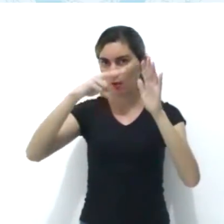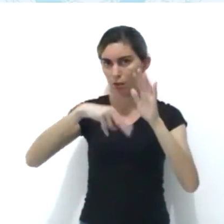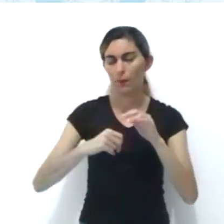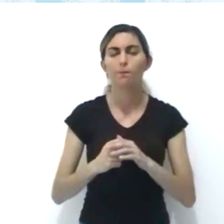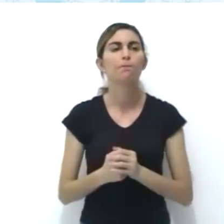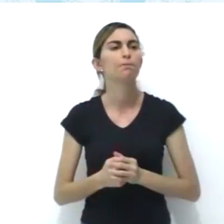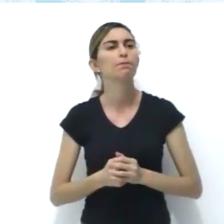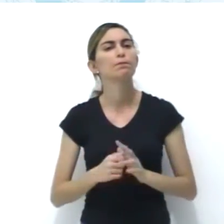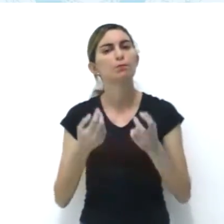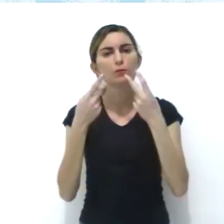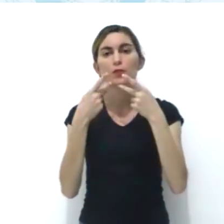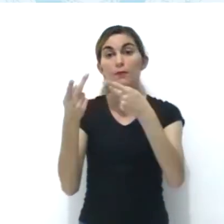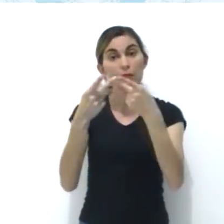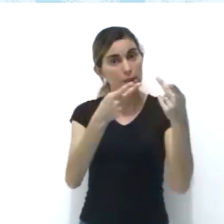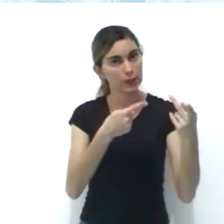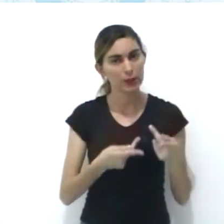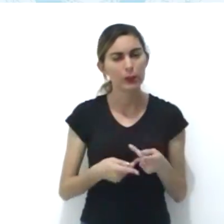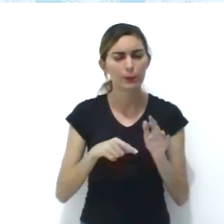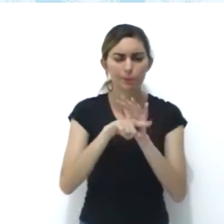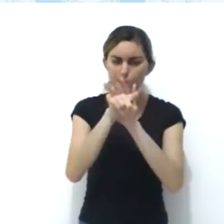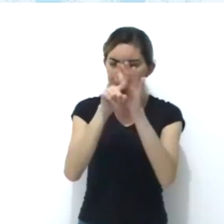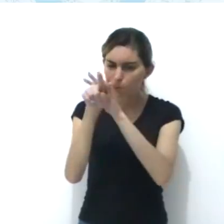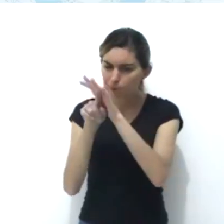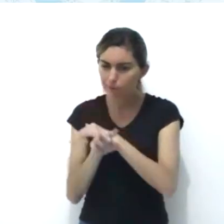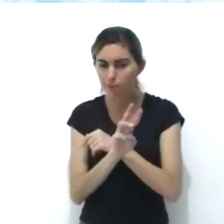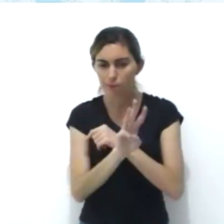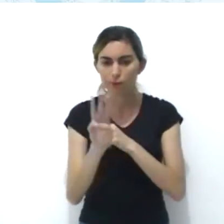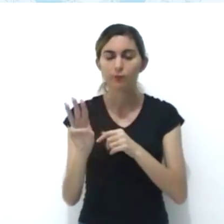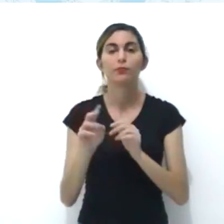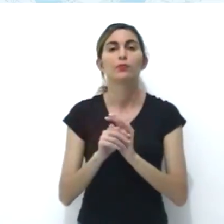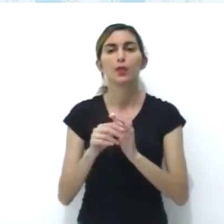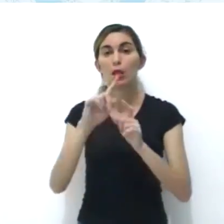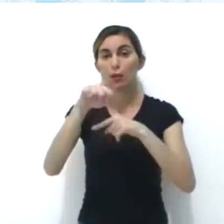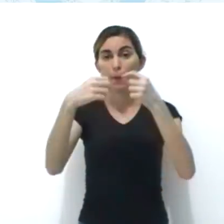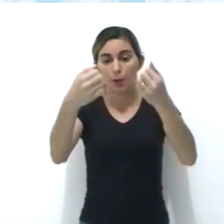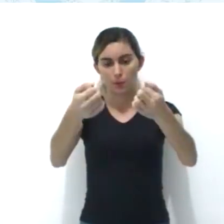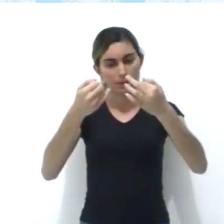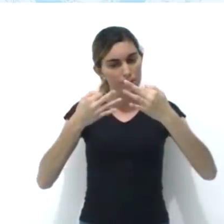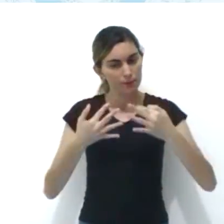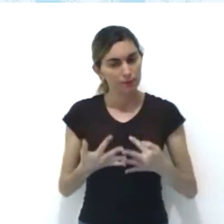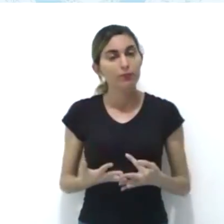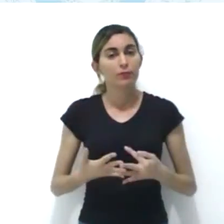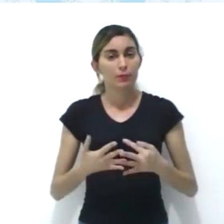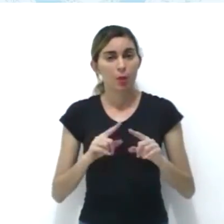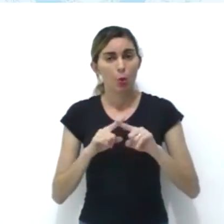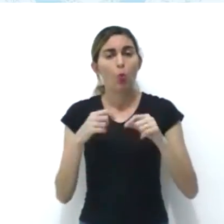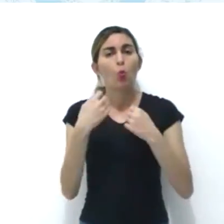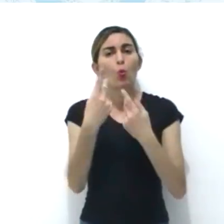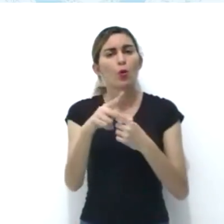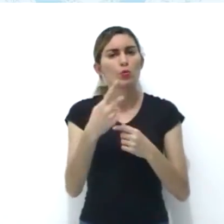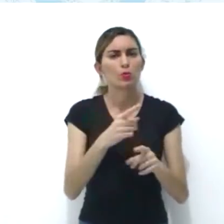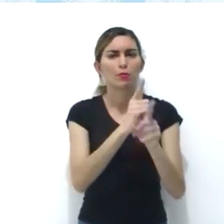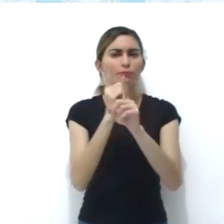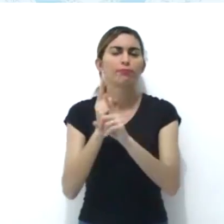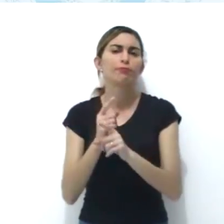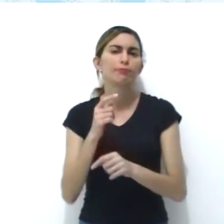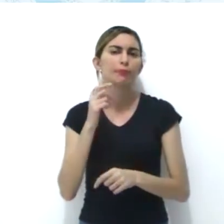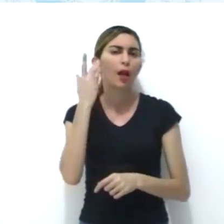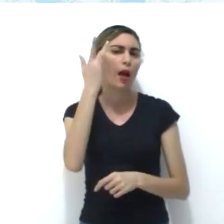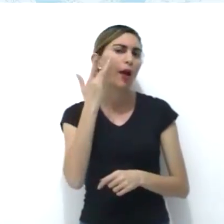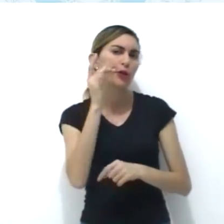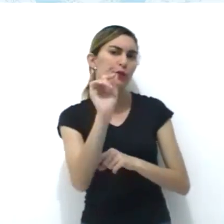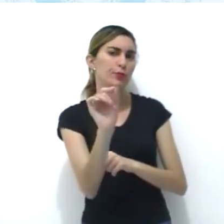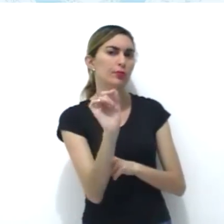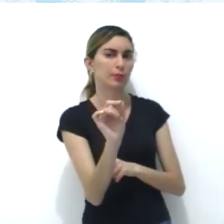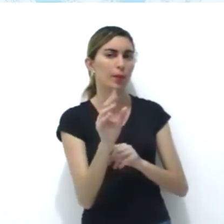para leitura. Visitem, vasculhem lá o site e me contem depois quais foram as suas